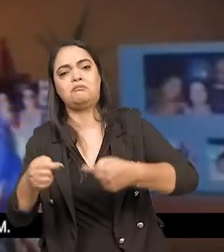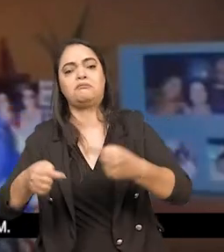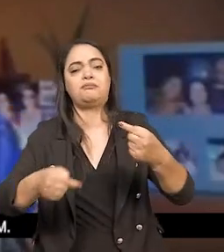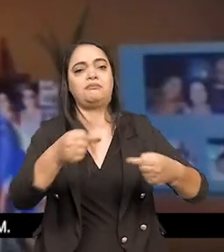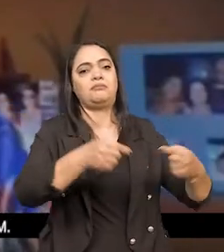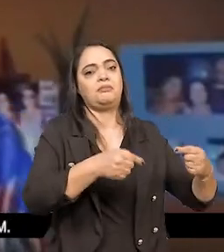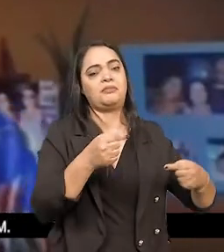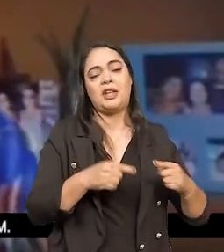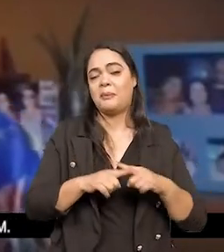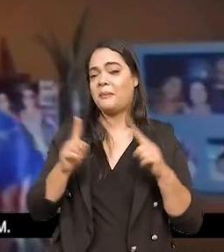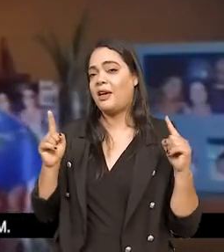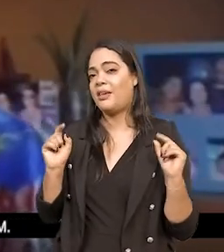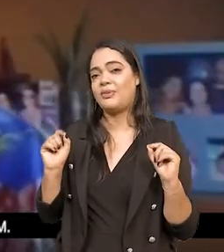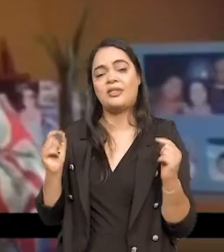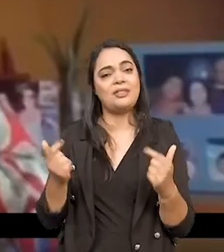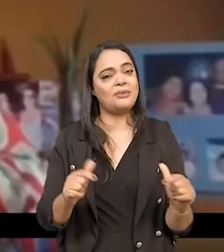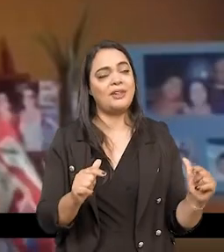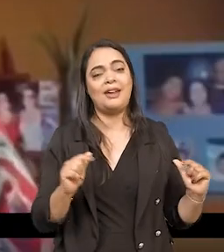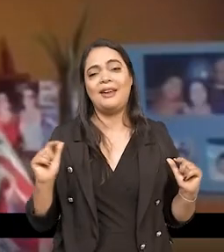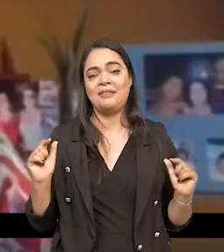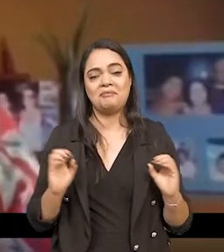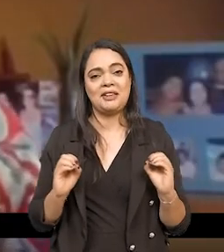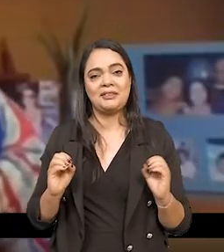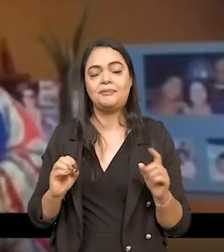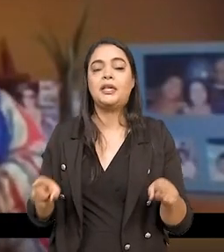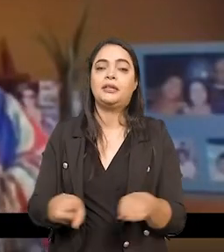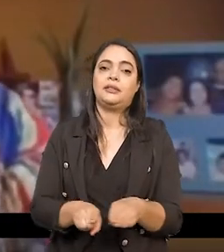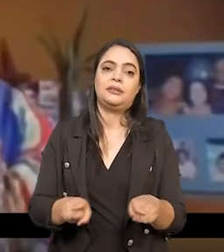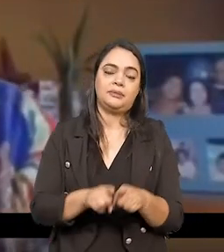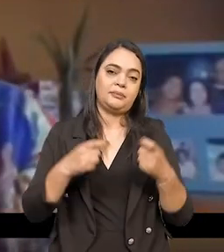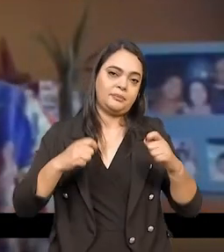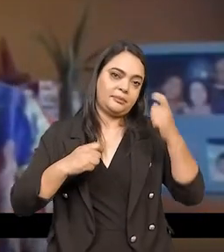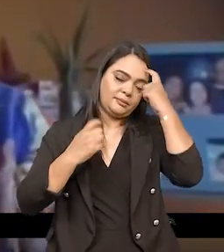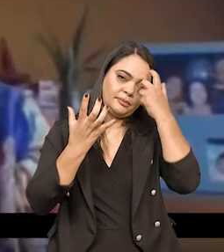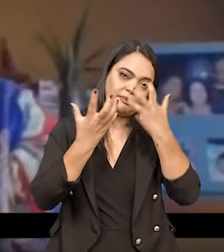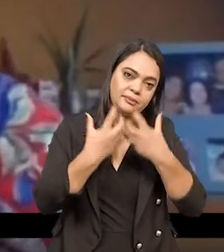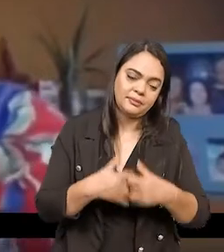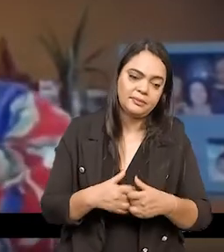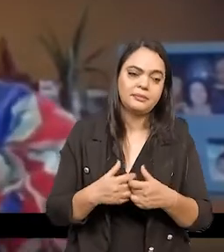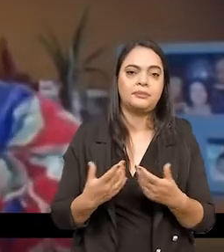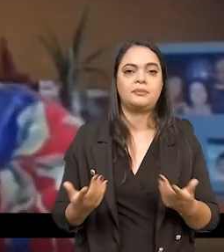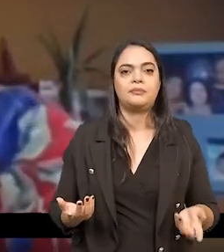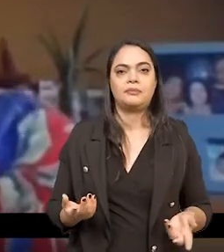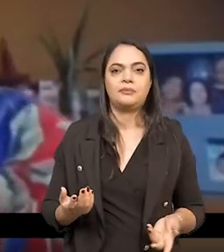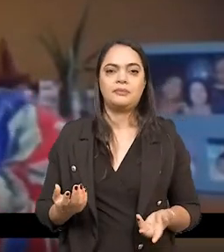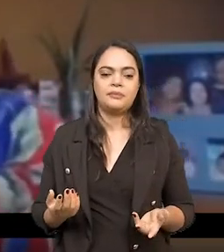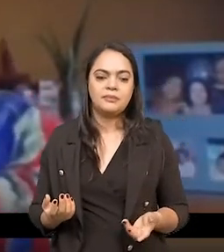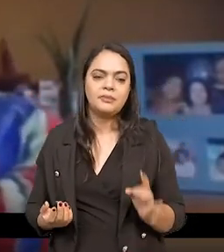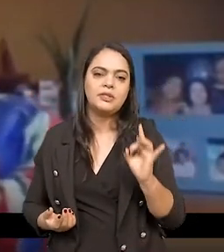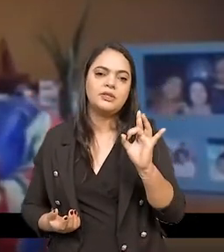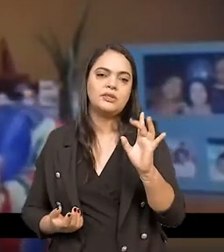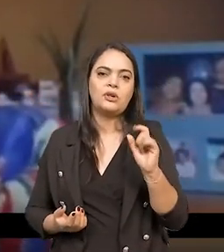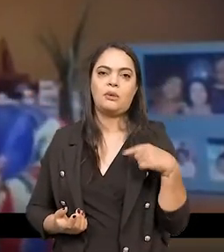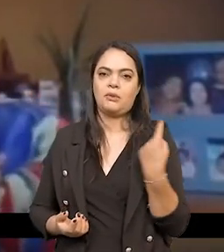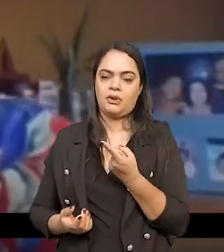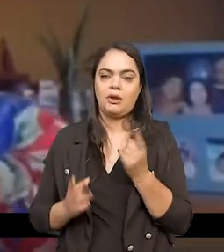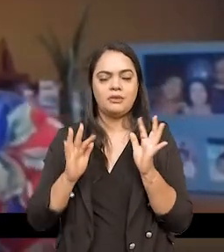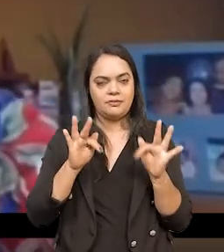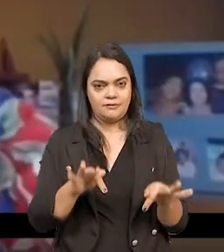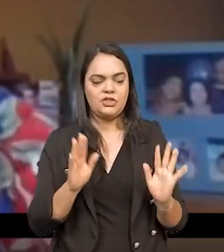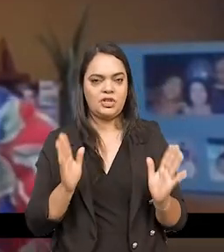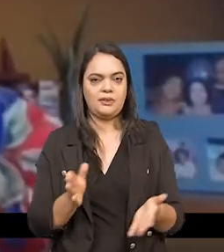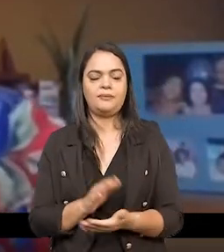debatidas e não aparecem. Outra coisa que a gente tem que levar em consideração, e eu acho que é só para a gente já